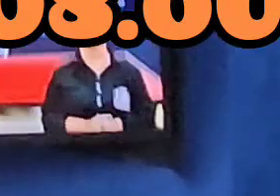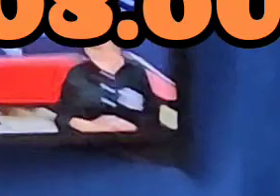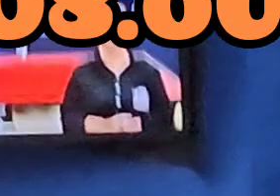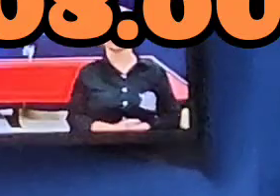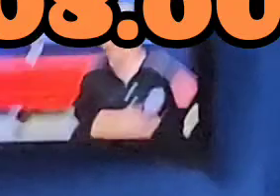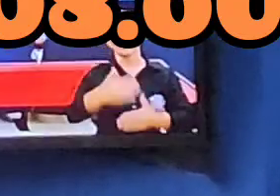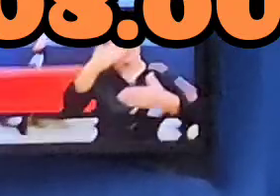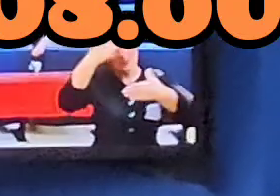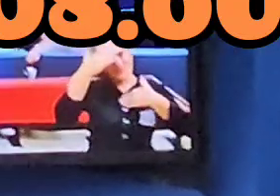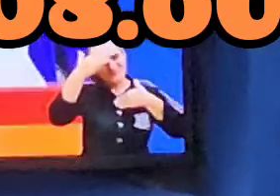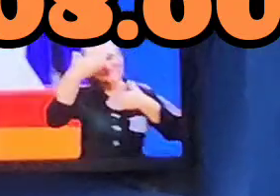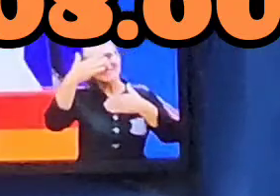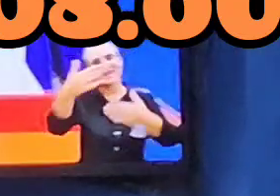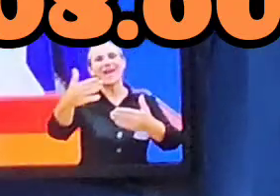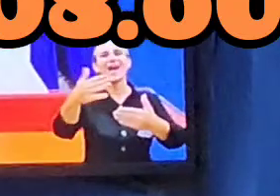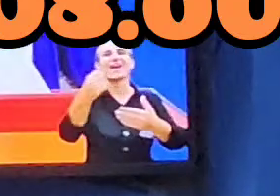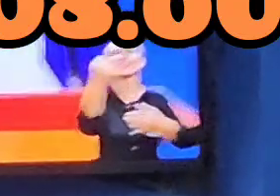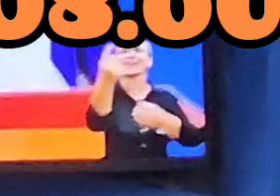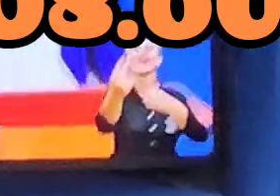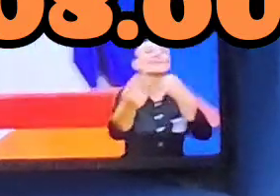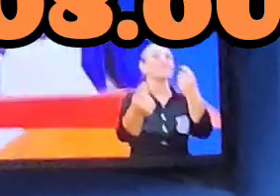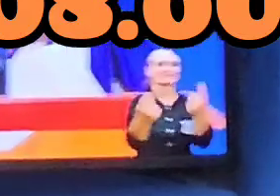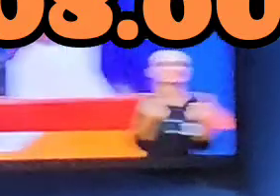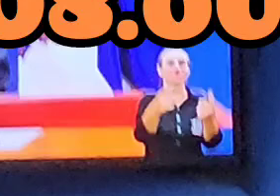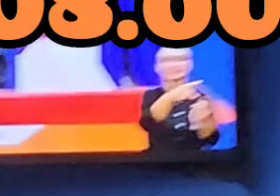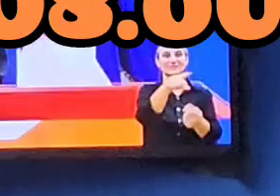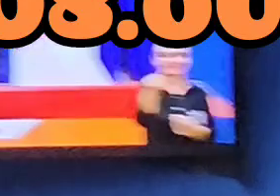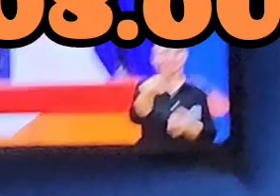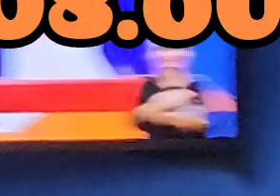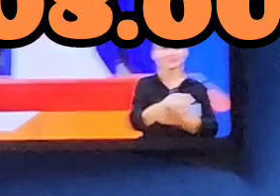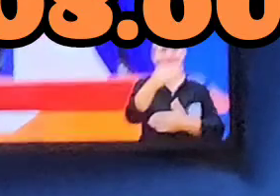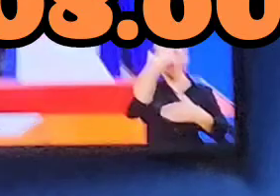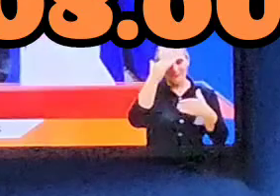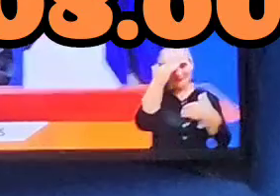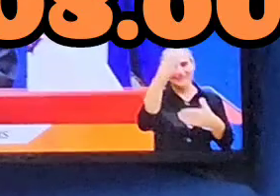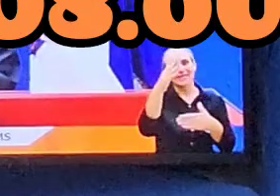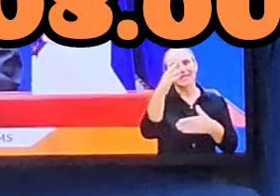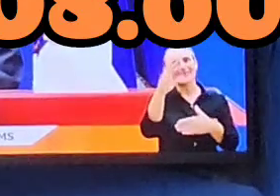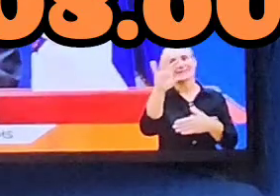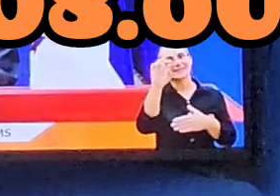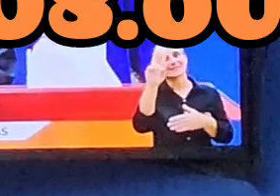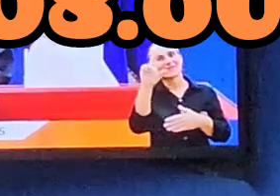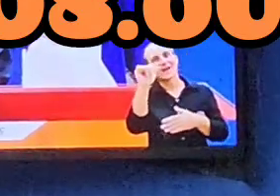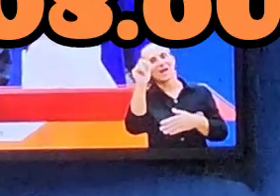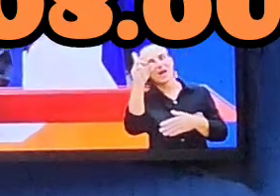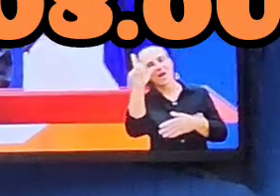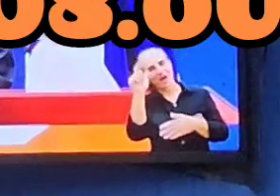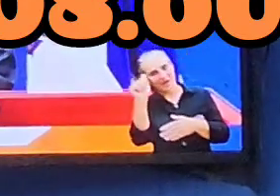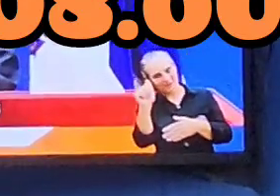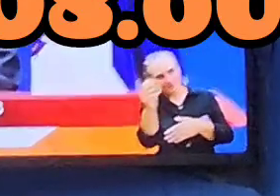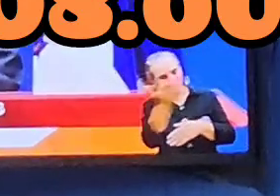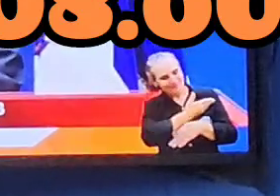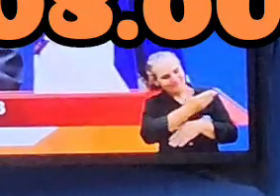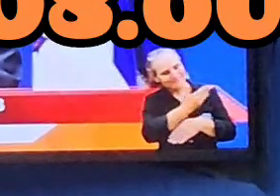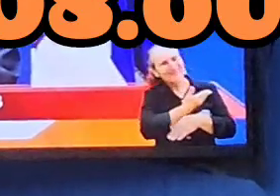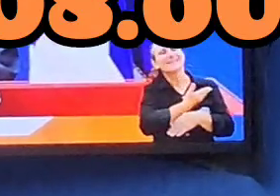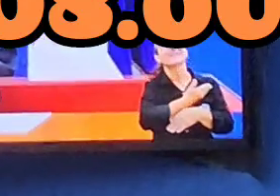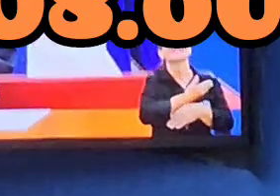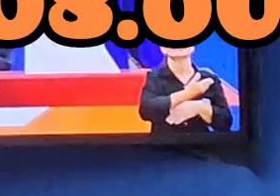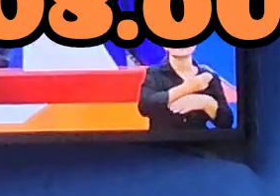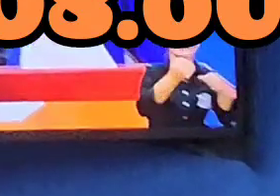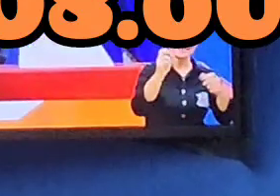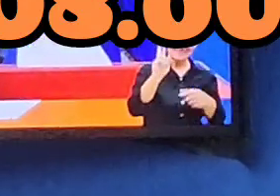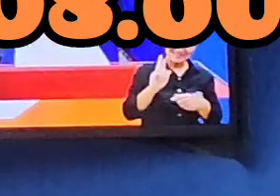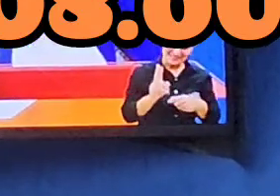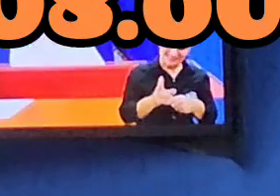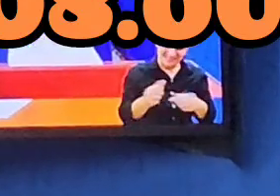Muito obrigado a cada um de vocês. Obrigado, Evaldo, pela referência. Você é uma colega que sempre esteve presente,